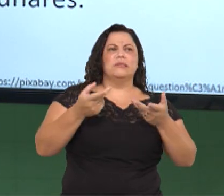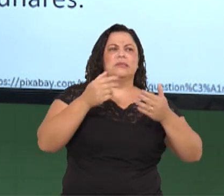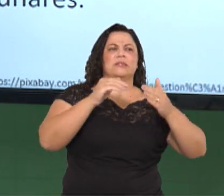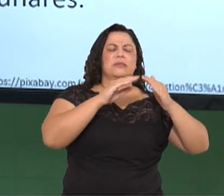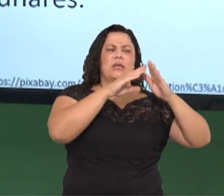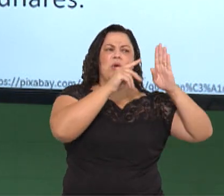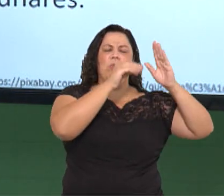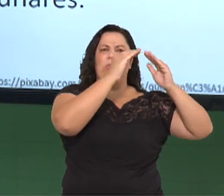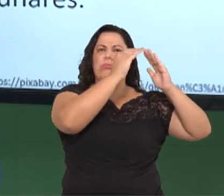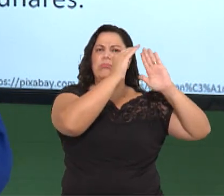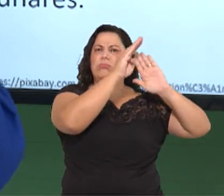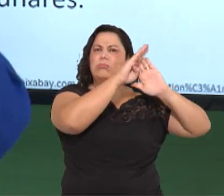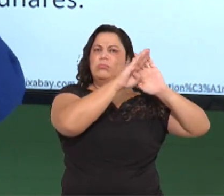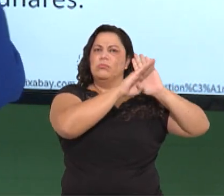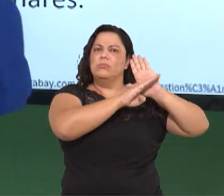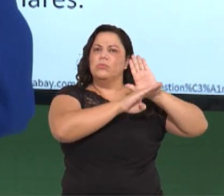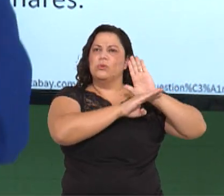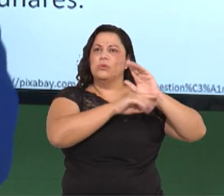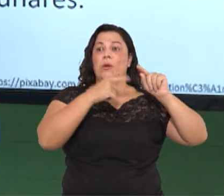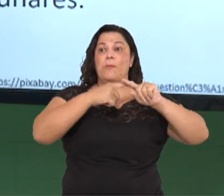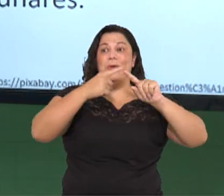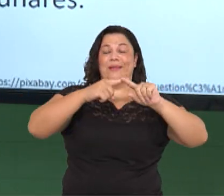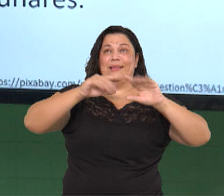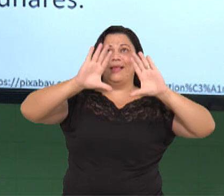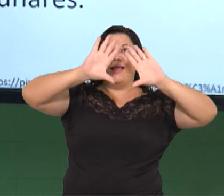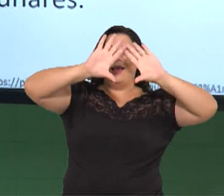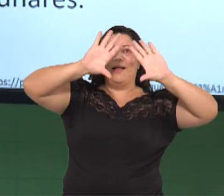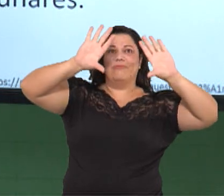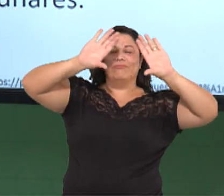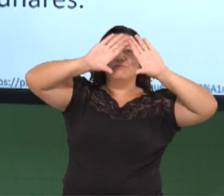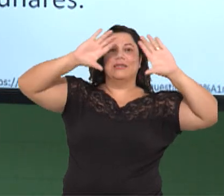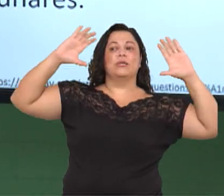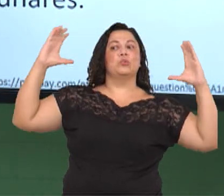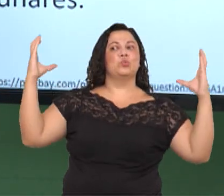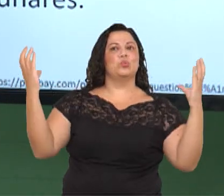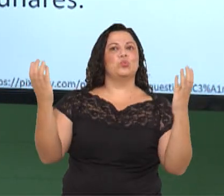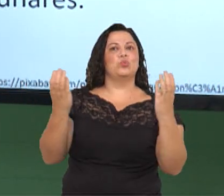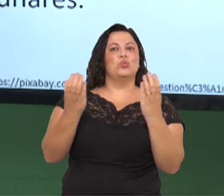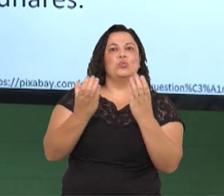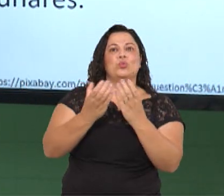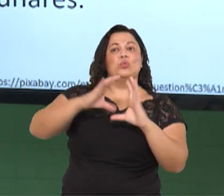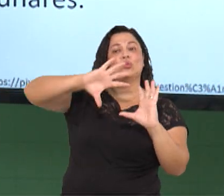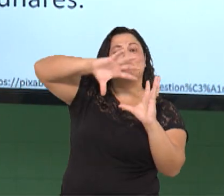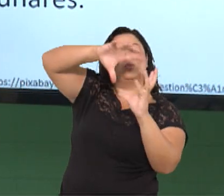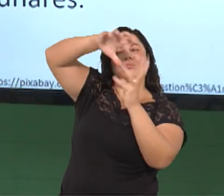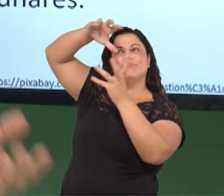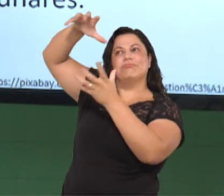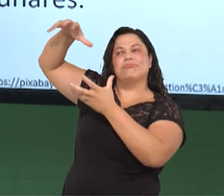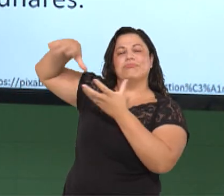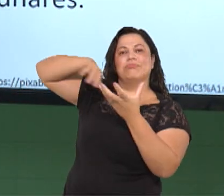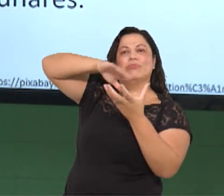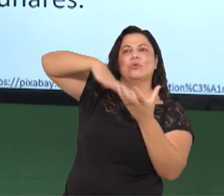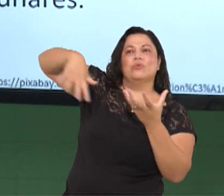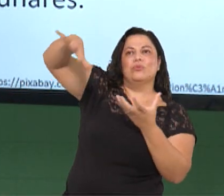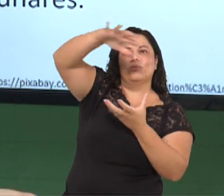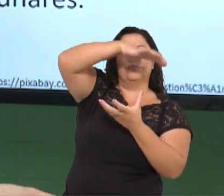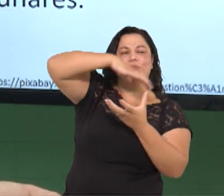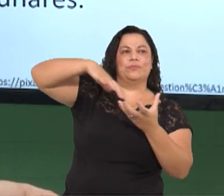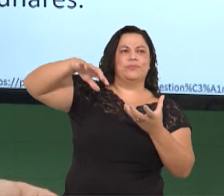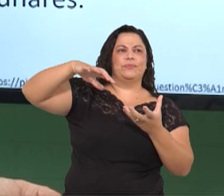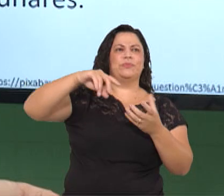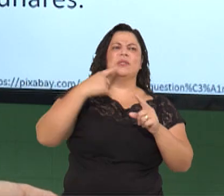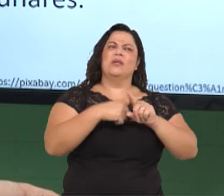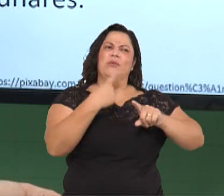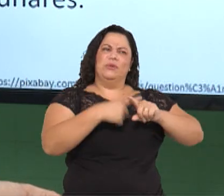ele compõe, ele abrange todos esses objetos. Quando eu falo objetos terrestres, só é a Terra. Será